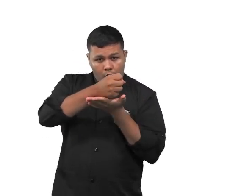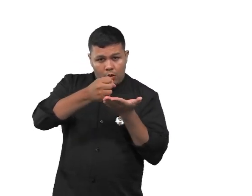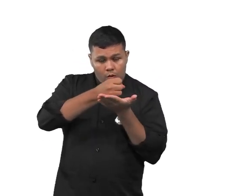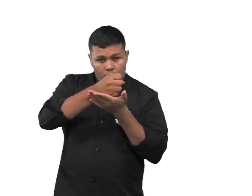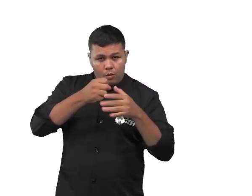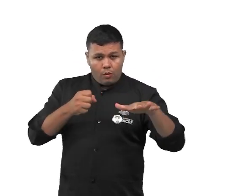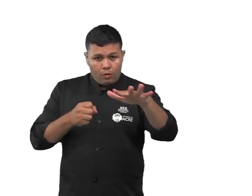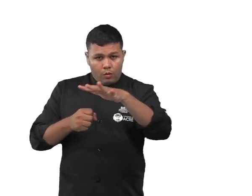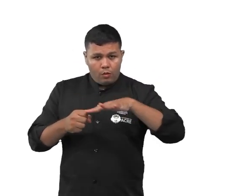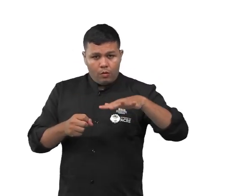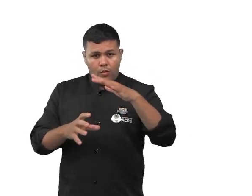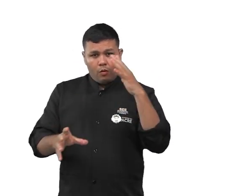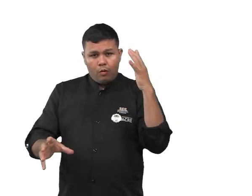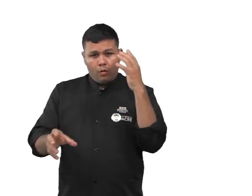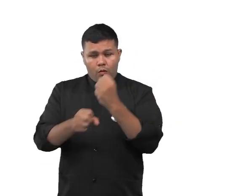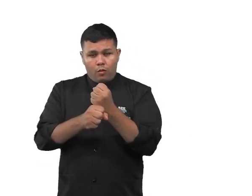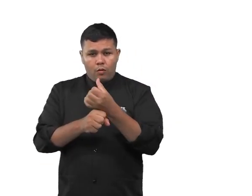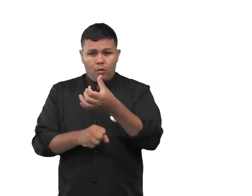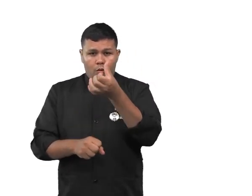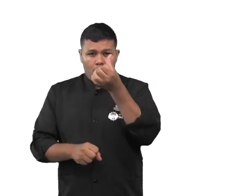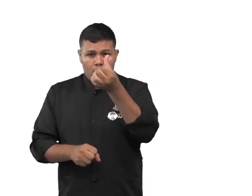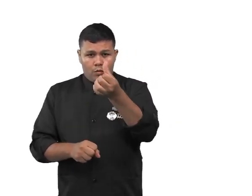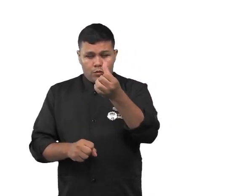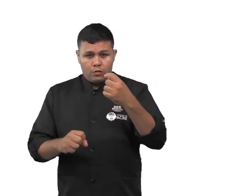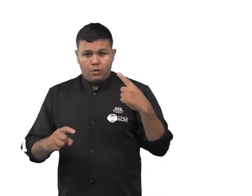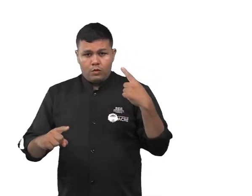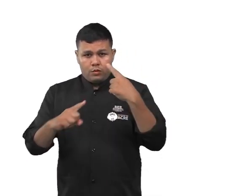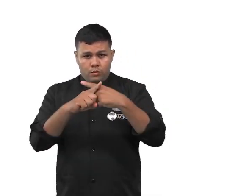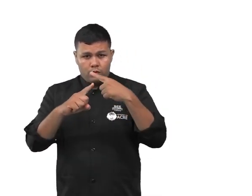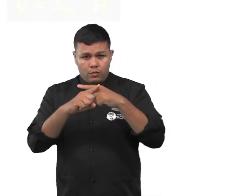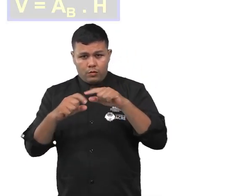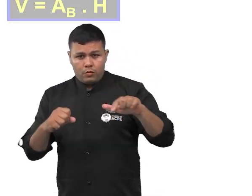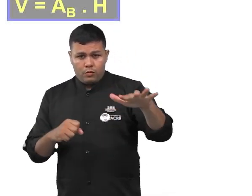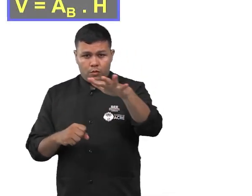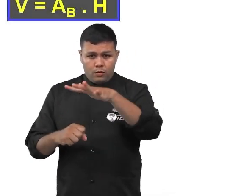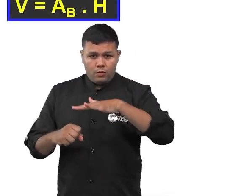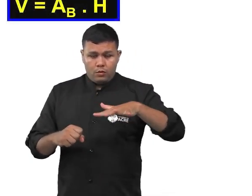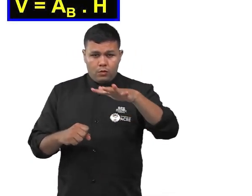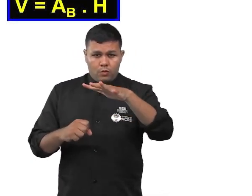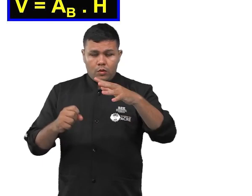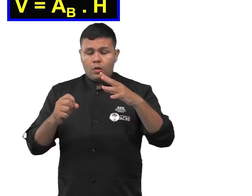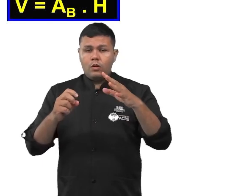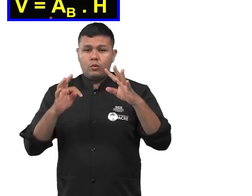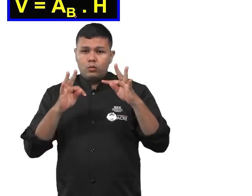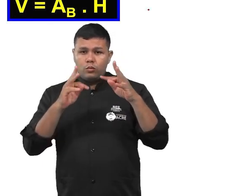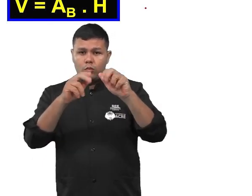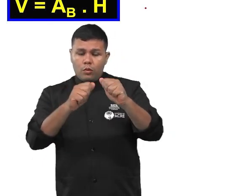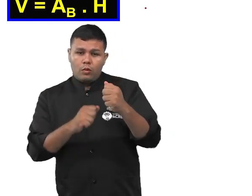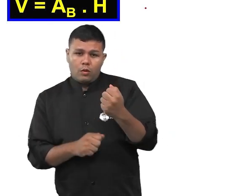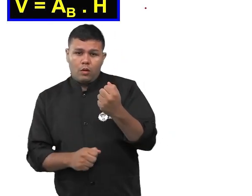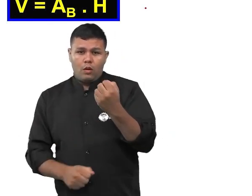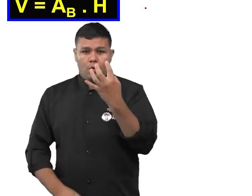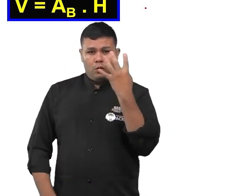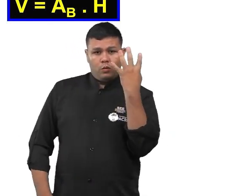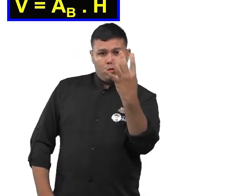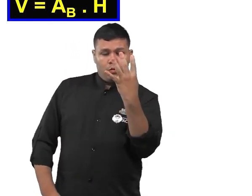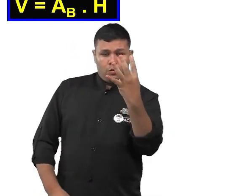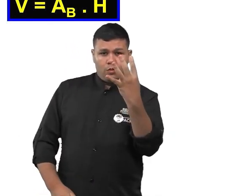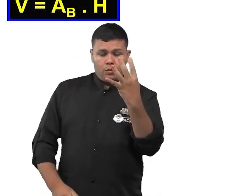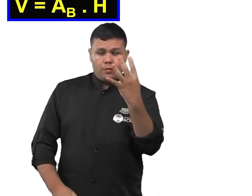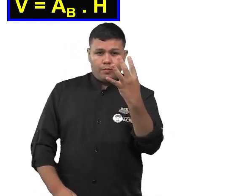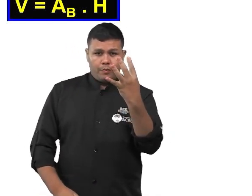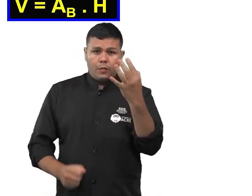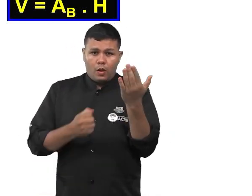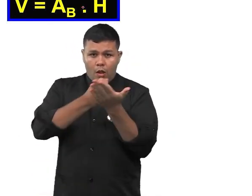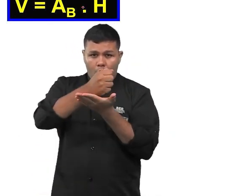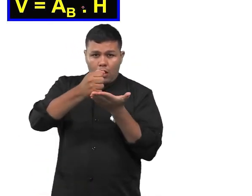total, você tem 6 vezes uma área, porque o cubo, todas as faces são exatamente iguais, né? O volume, área da base vezes a altura, você já conhecendo